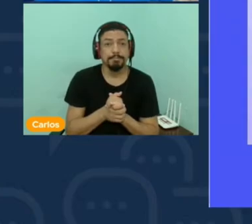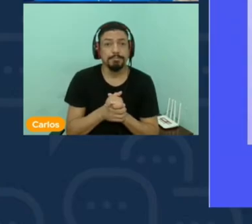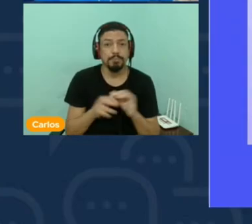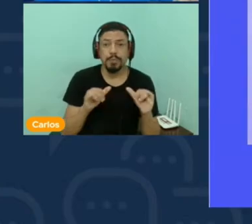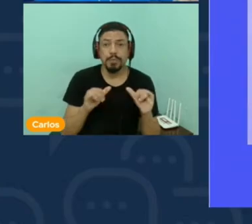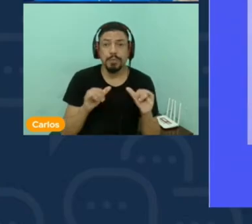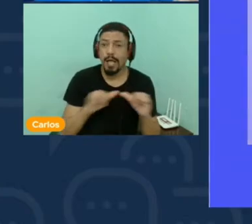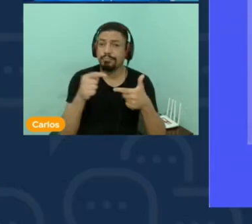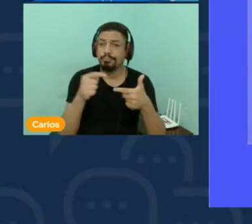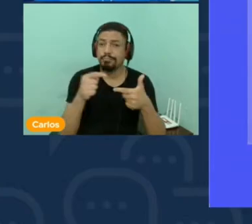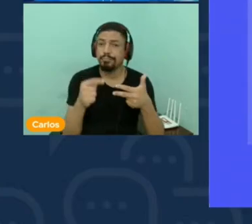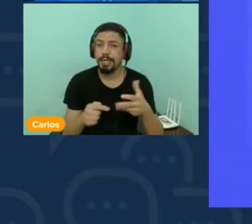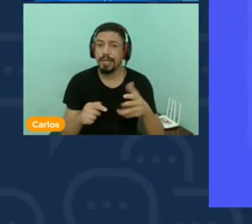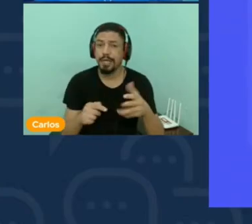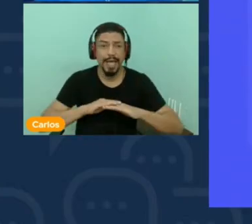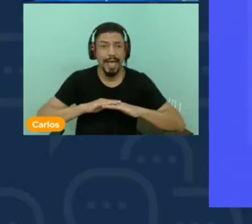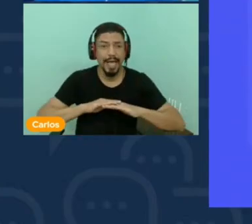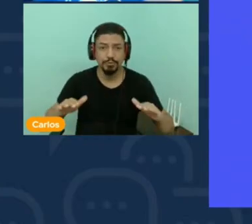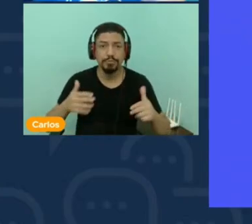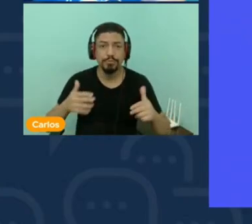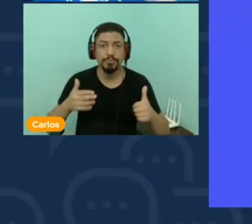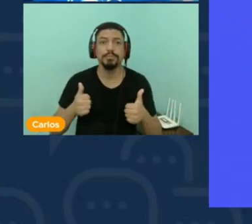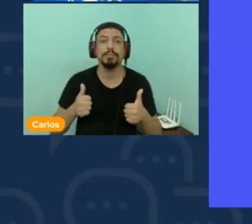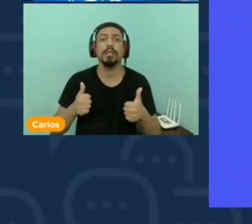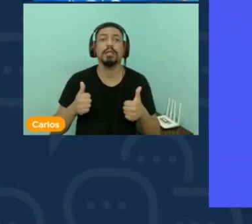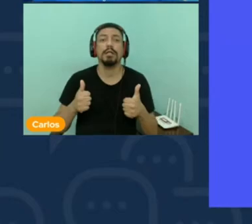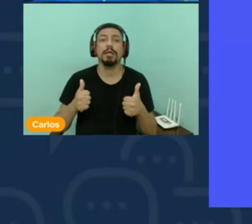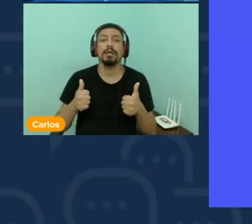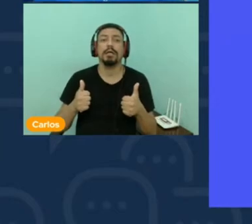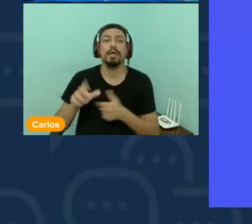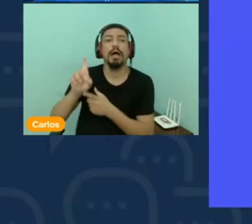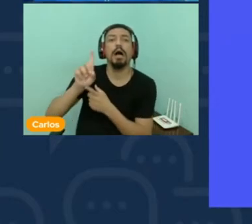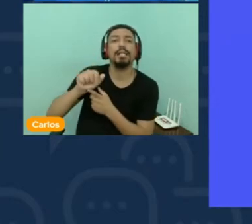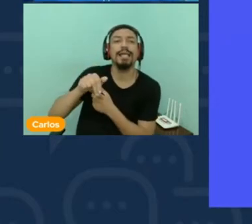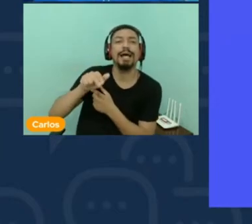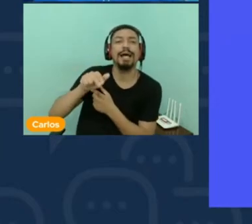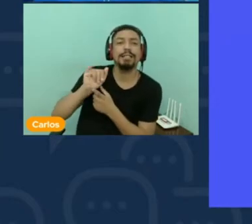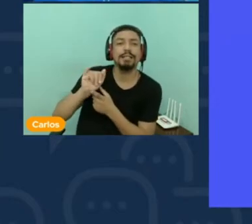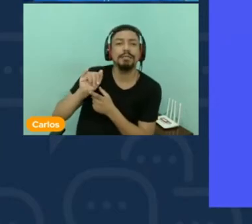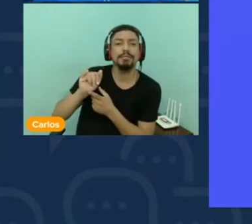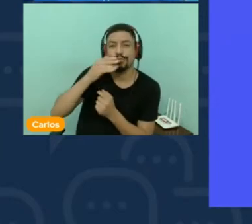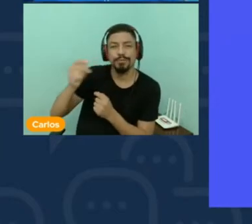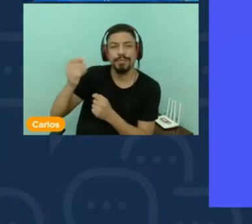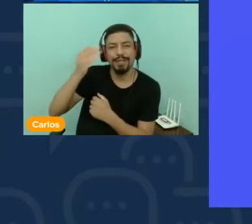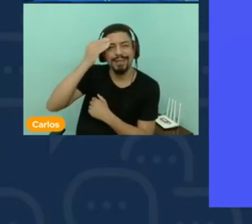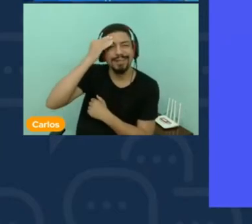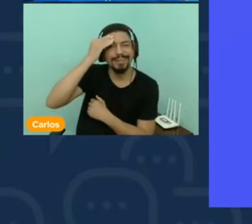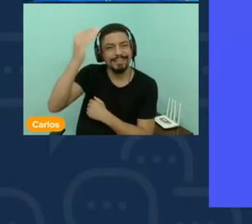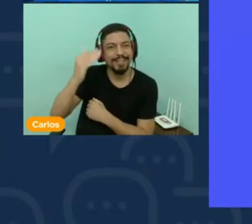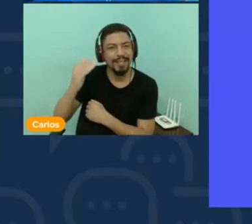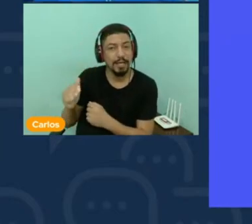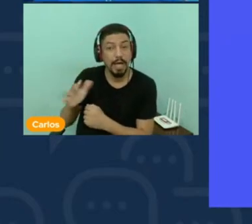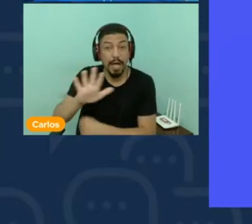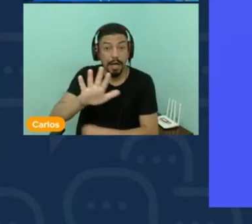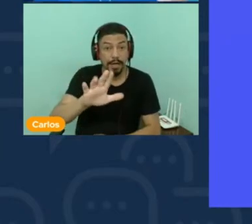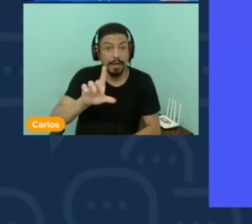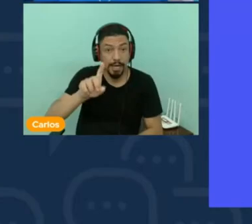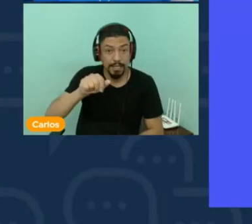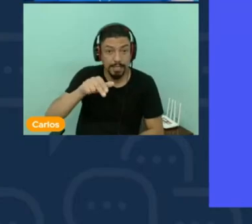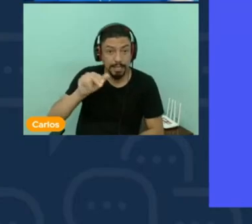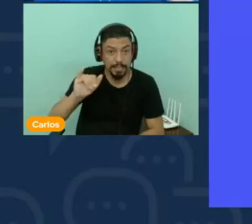recados, deixa eu ver, é isso. Dani, vou começar com você aí também. E enquanto a Dani